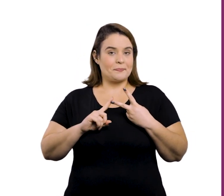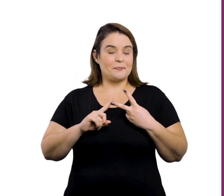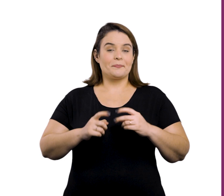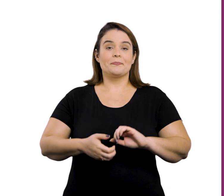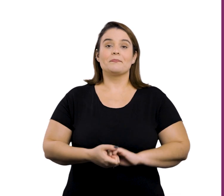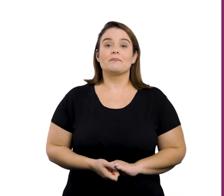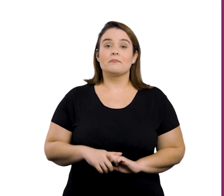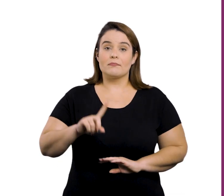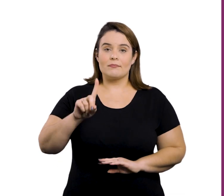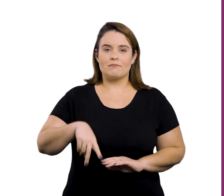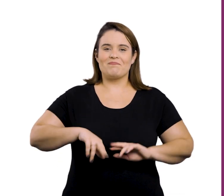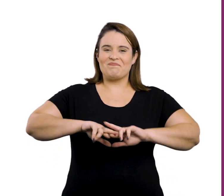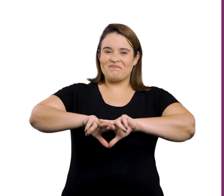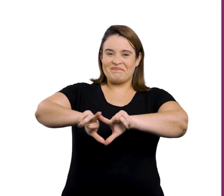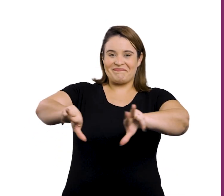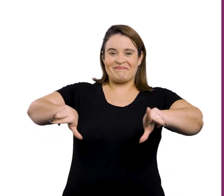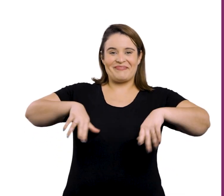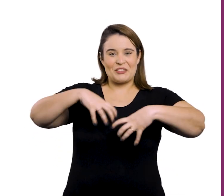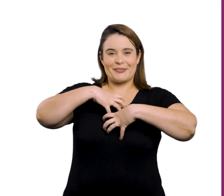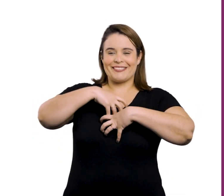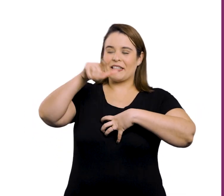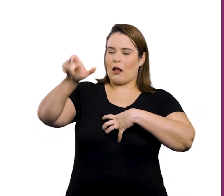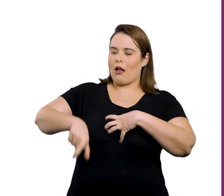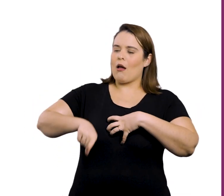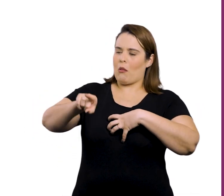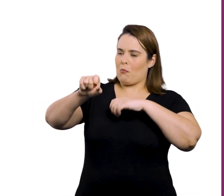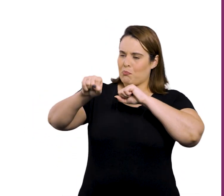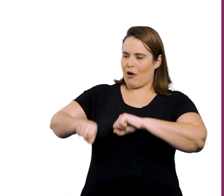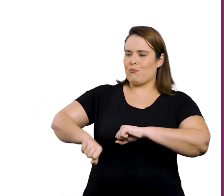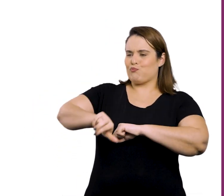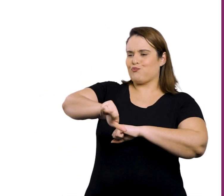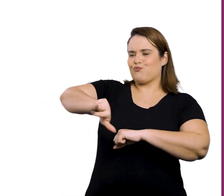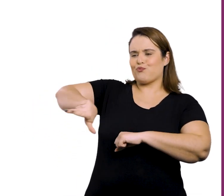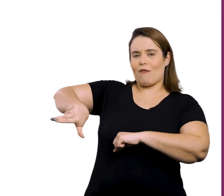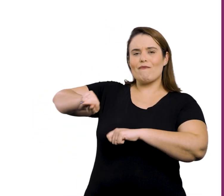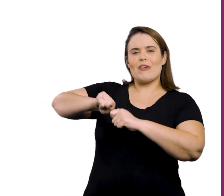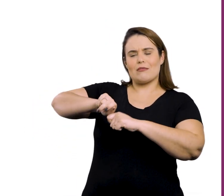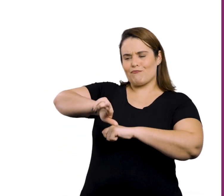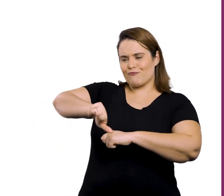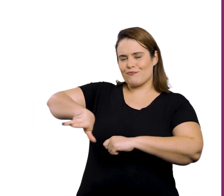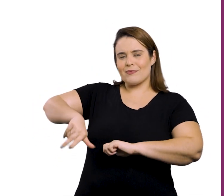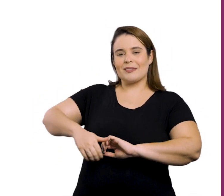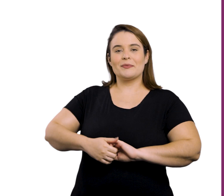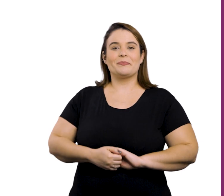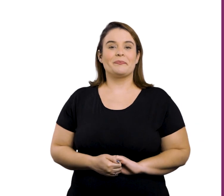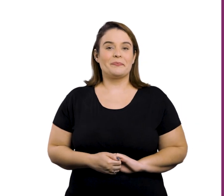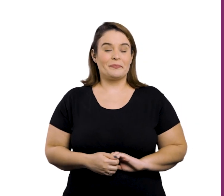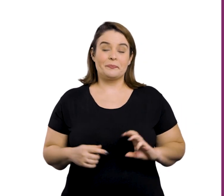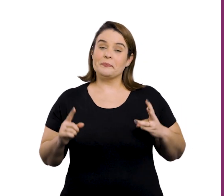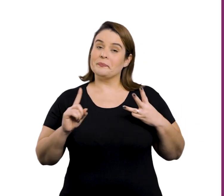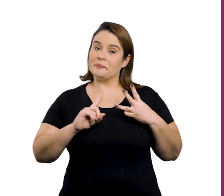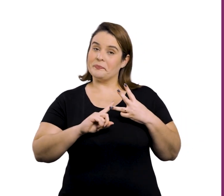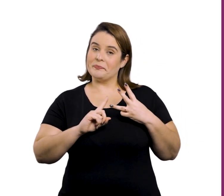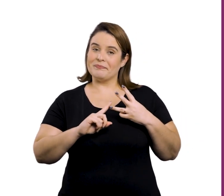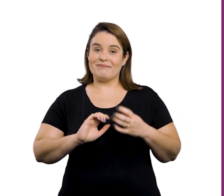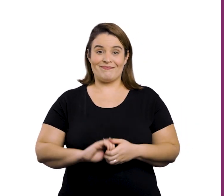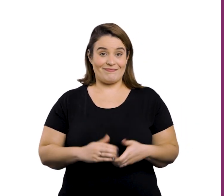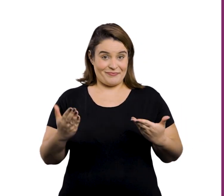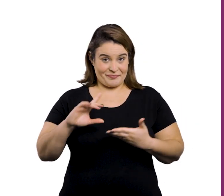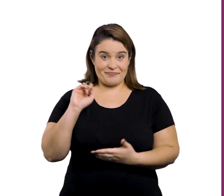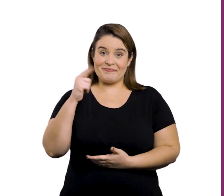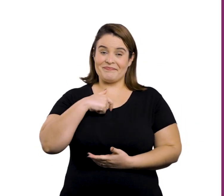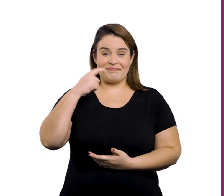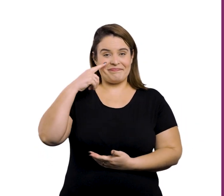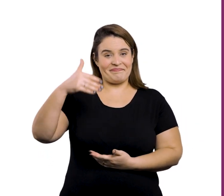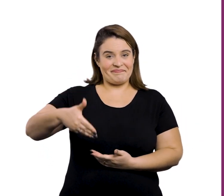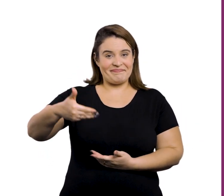desenvolvimento pleno nasce da pluralidade de formas do ser humano ser e fazer. Educar para a cidadania,